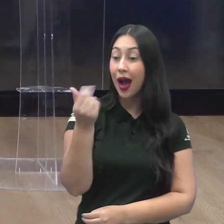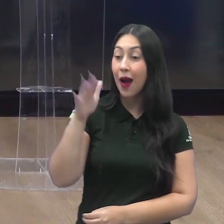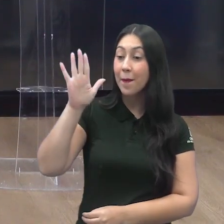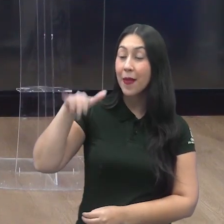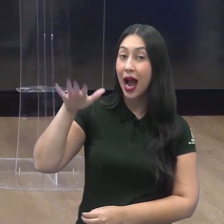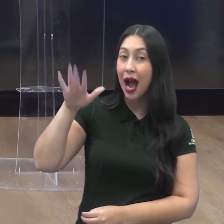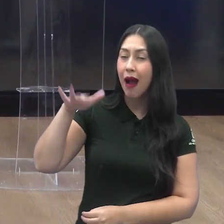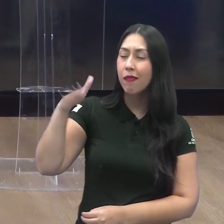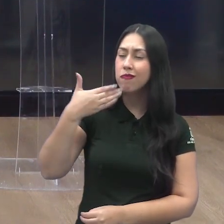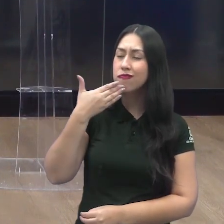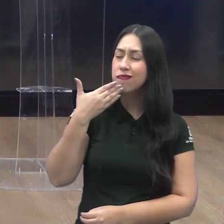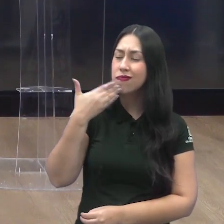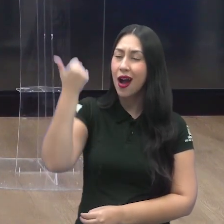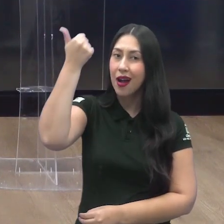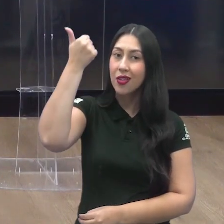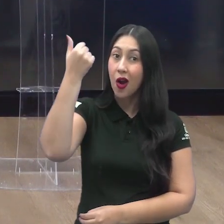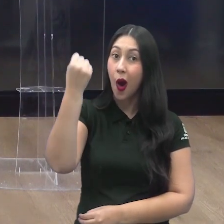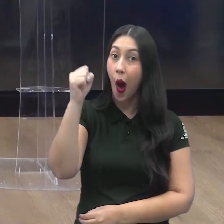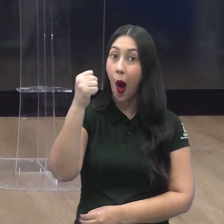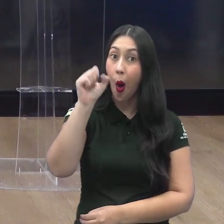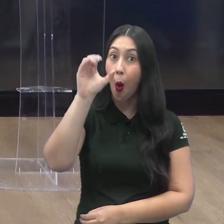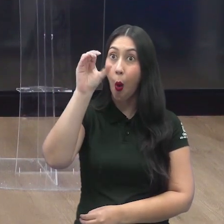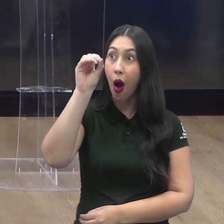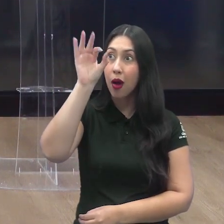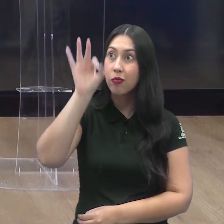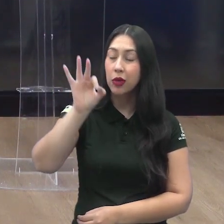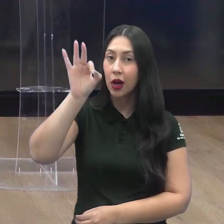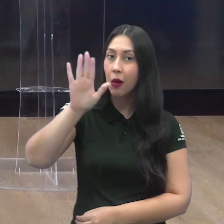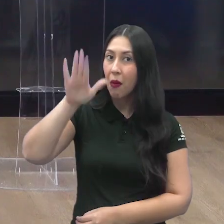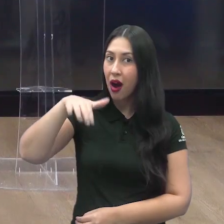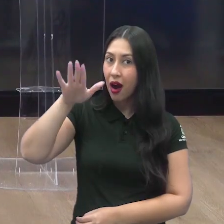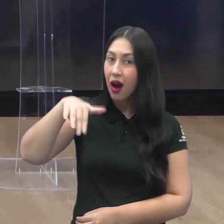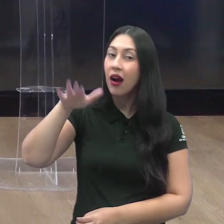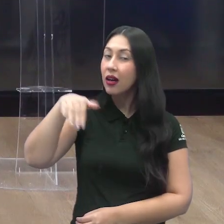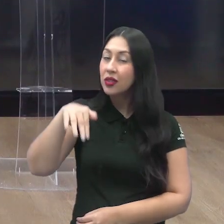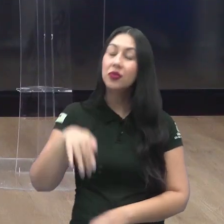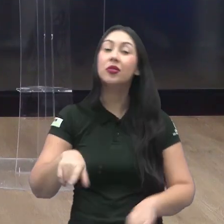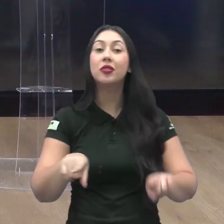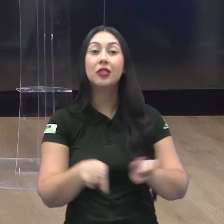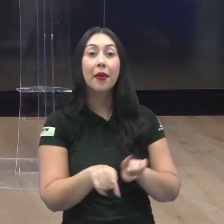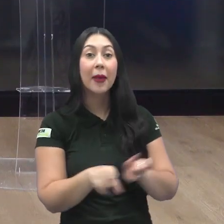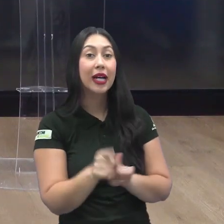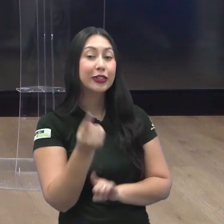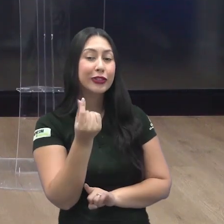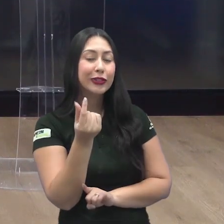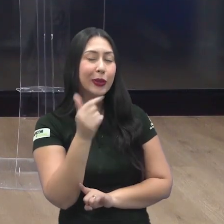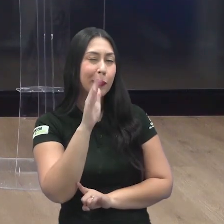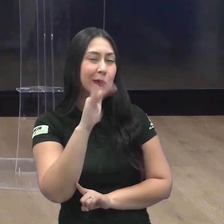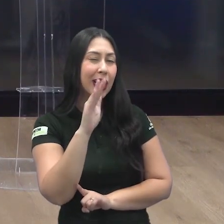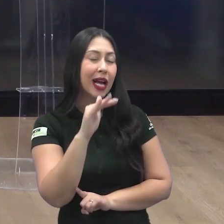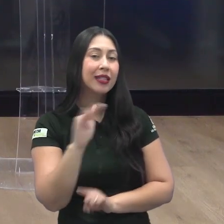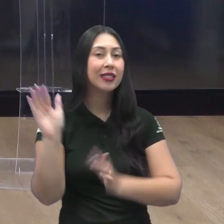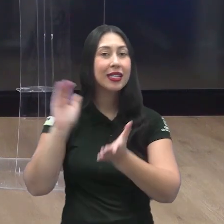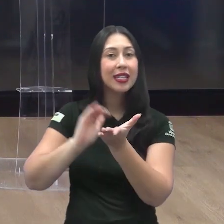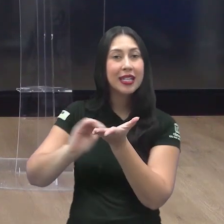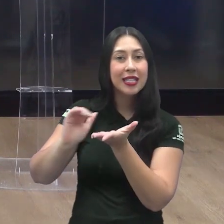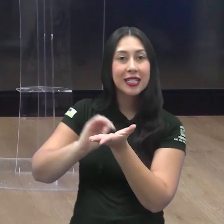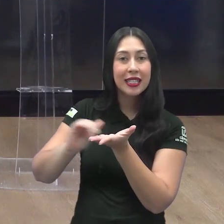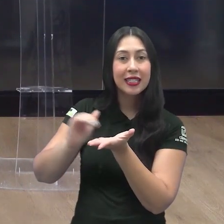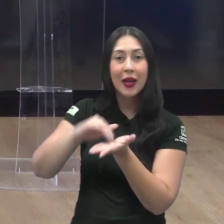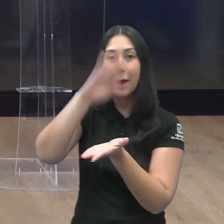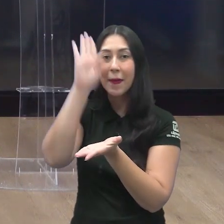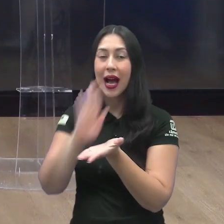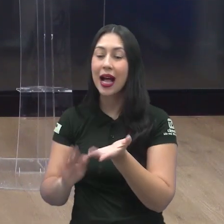final para obter a CNH está até 80% mais barato. Além da economia, a Secretaria Nacional